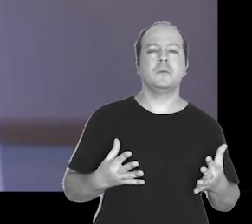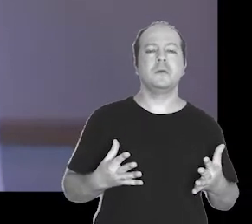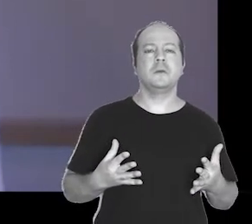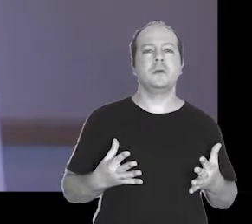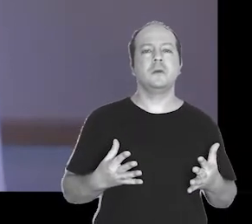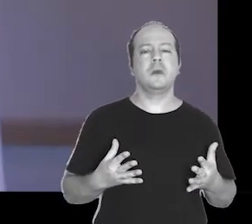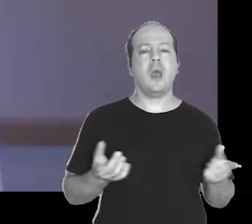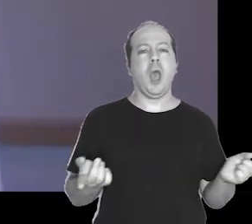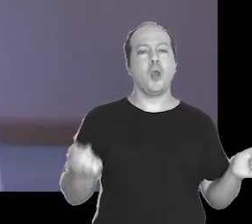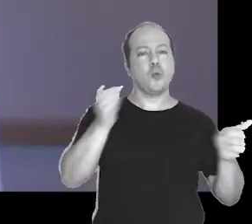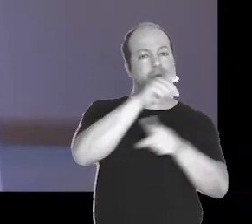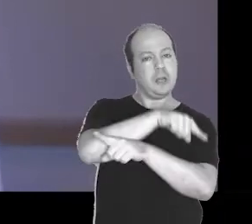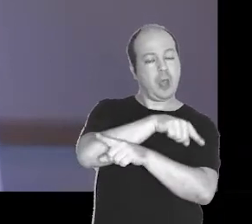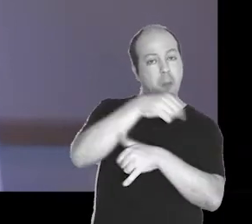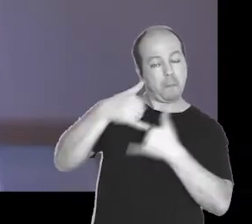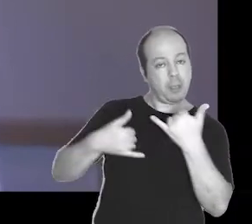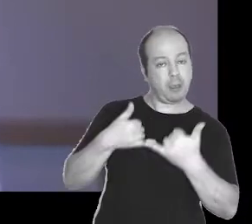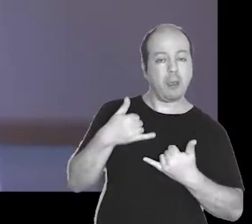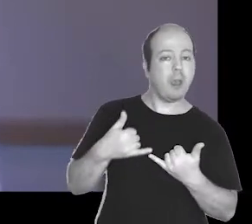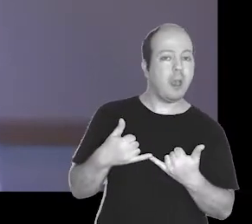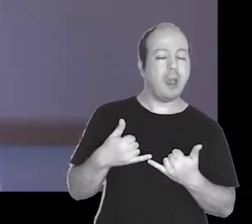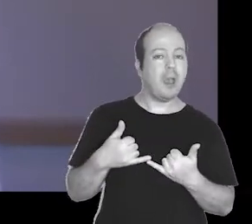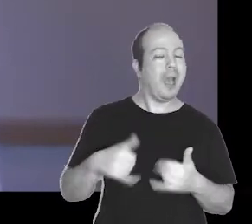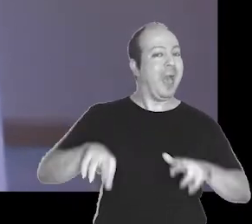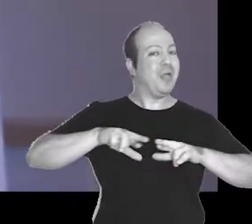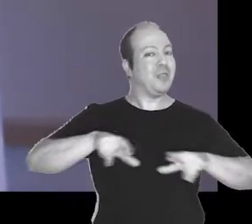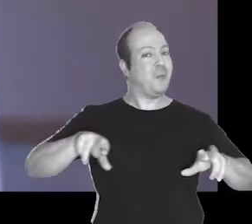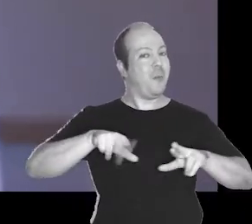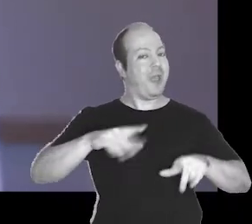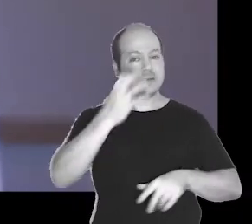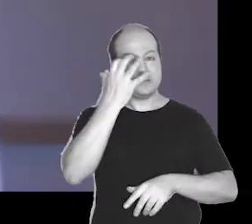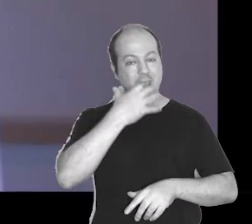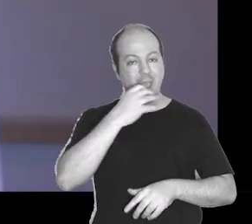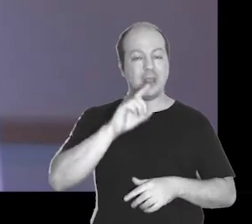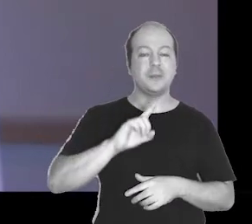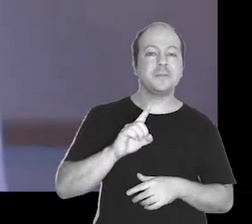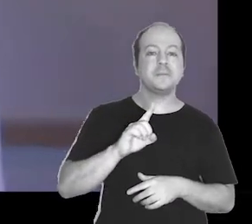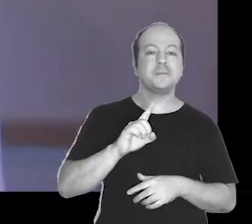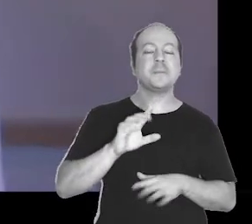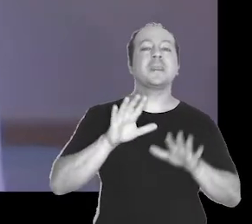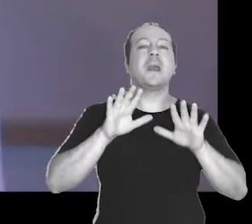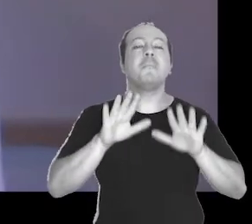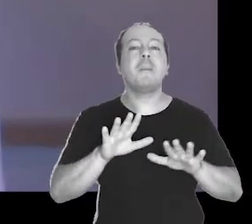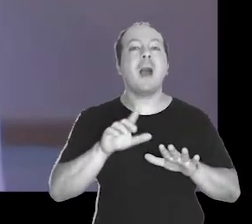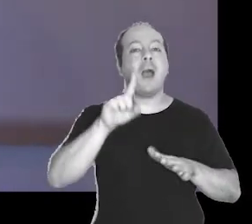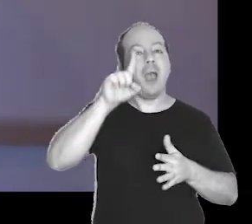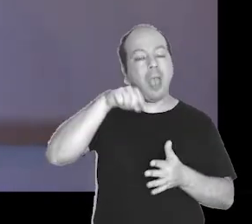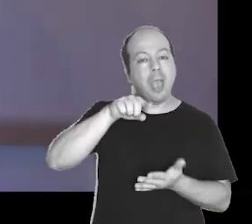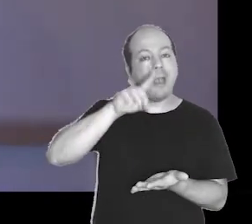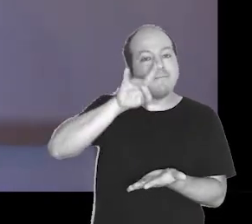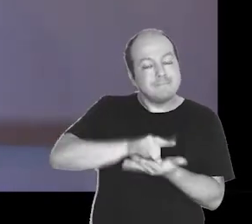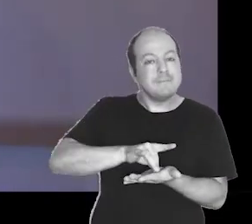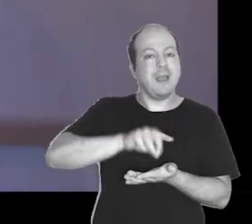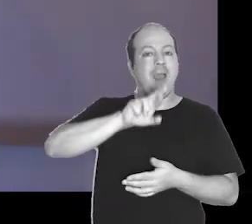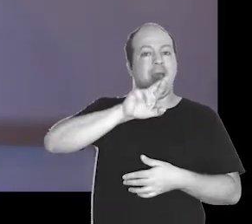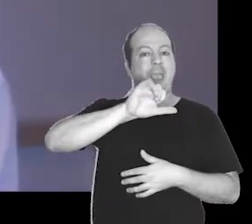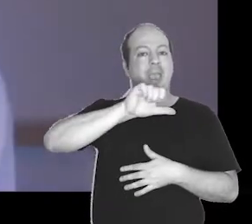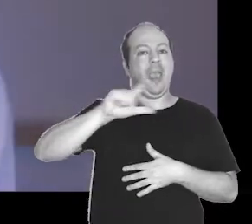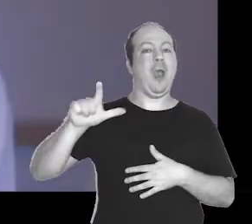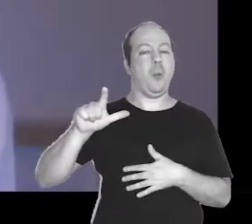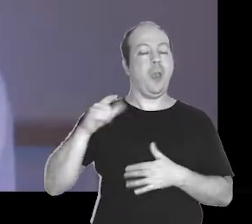o oposto de brincar não é o que é sério, mas sim o que é real.